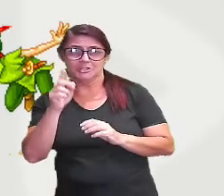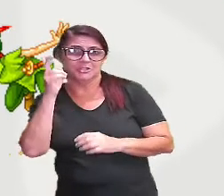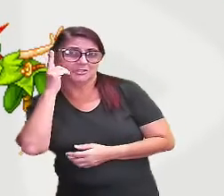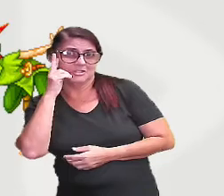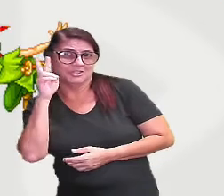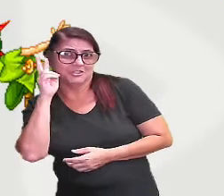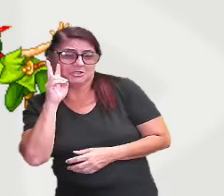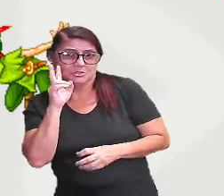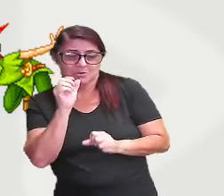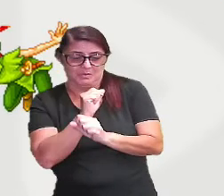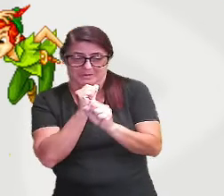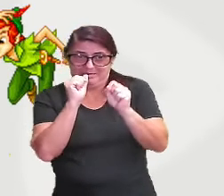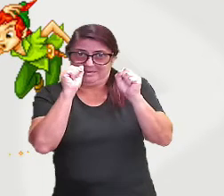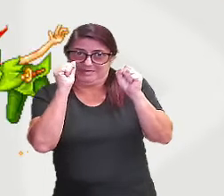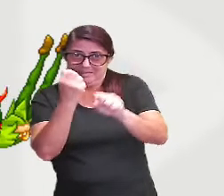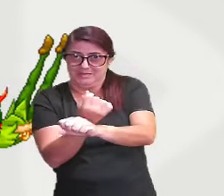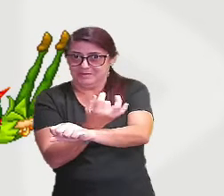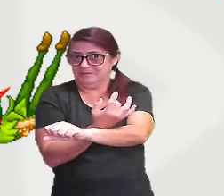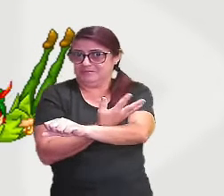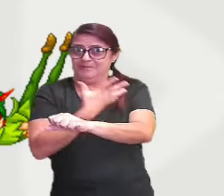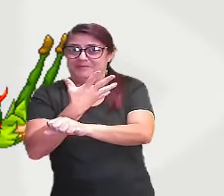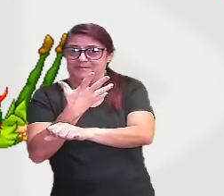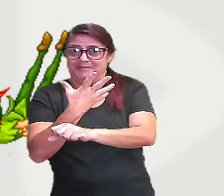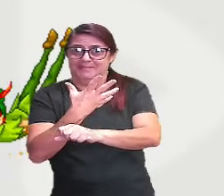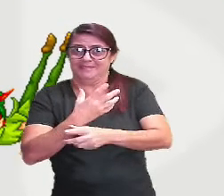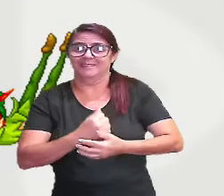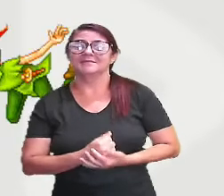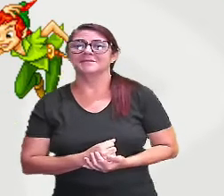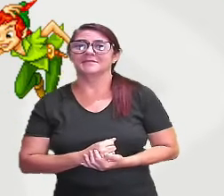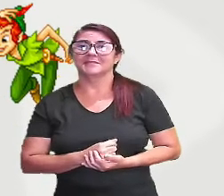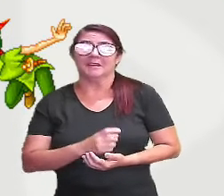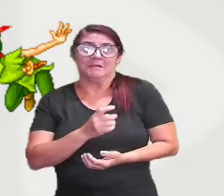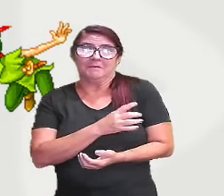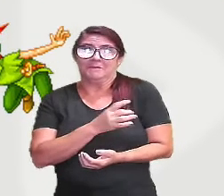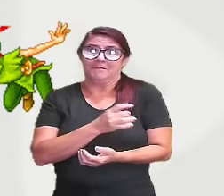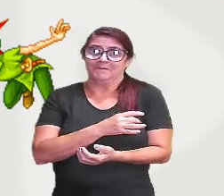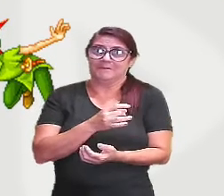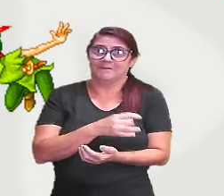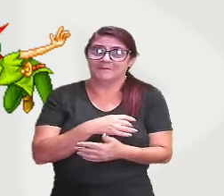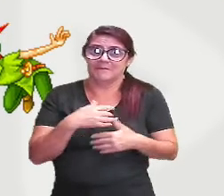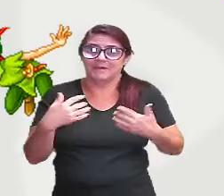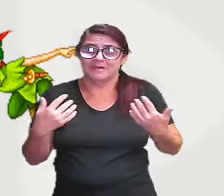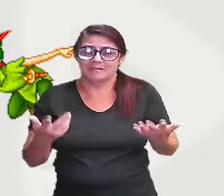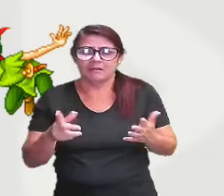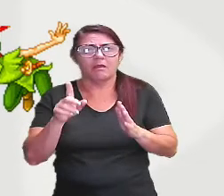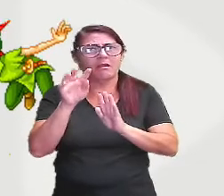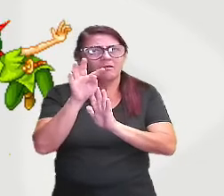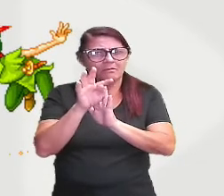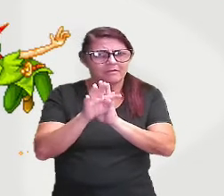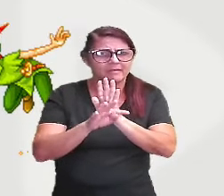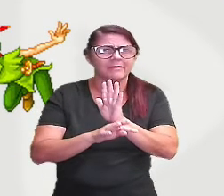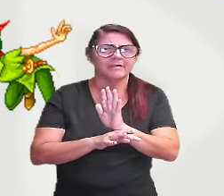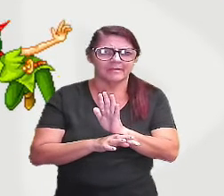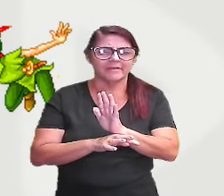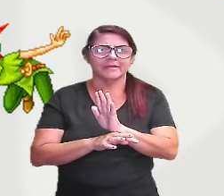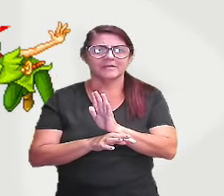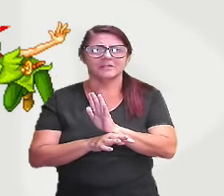histórias aterrorizantes? Então, são os contos de terror, né? É um relato literário